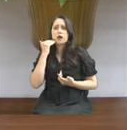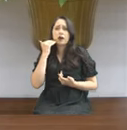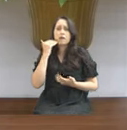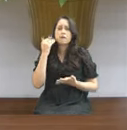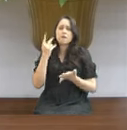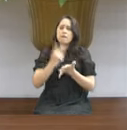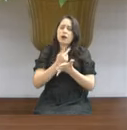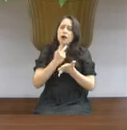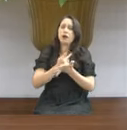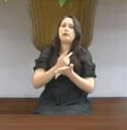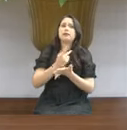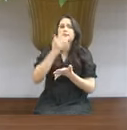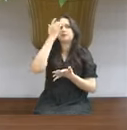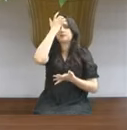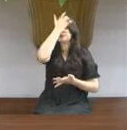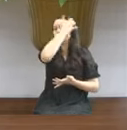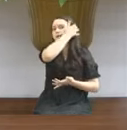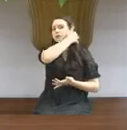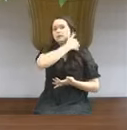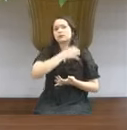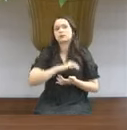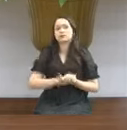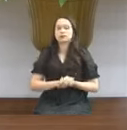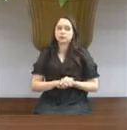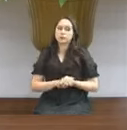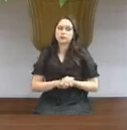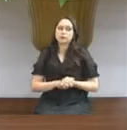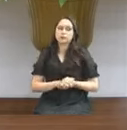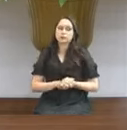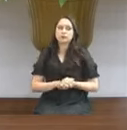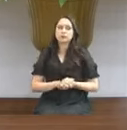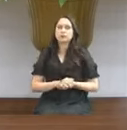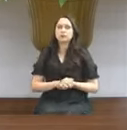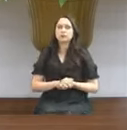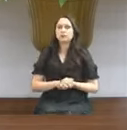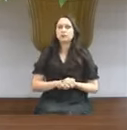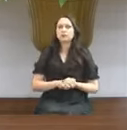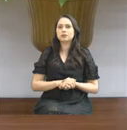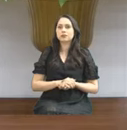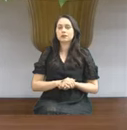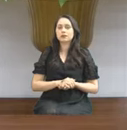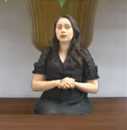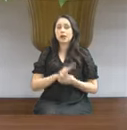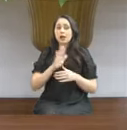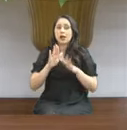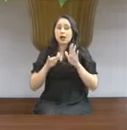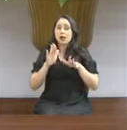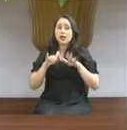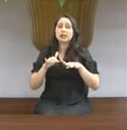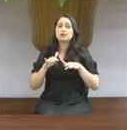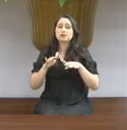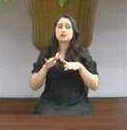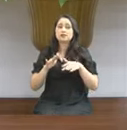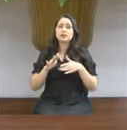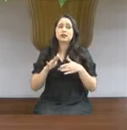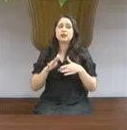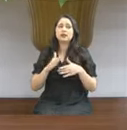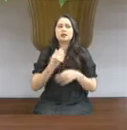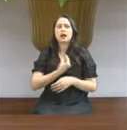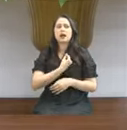hora, irmão. Tem ou não tem? Que o negócio está tão